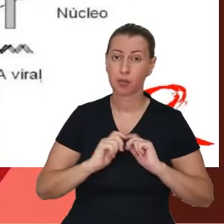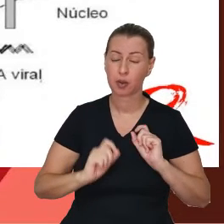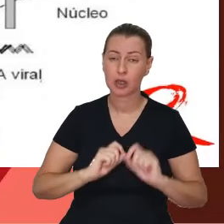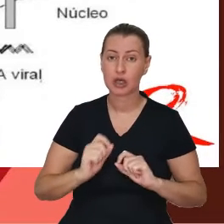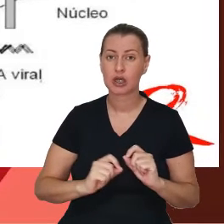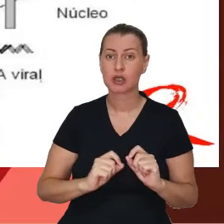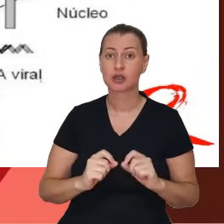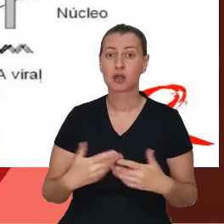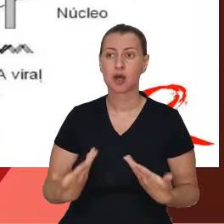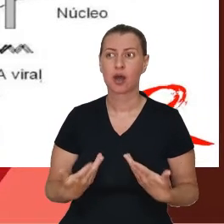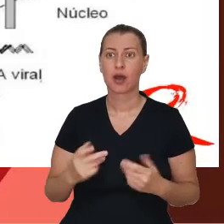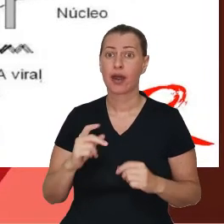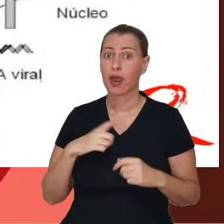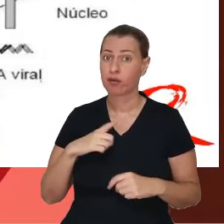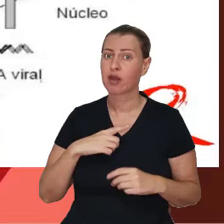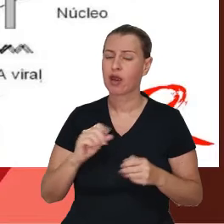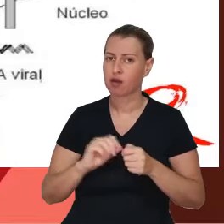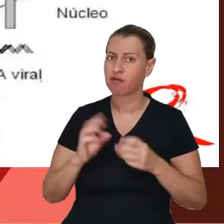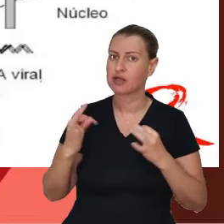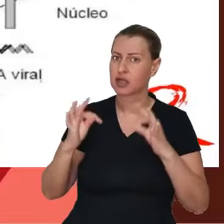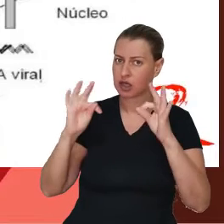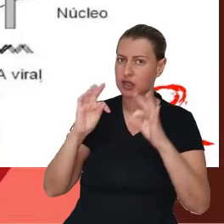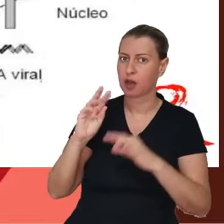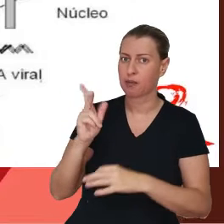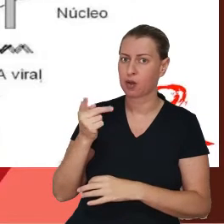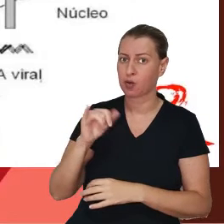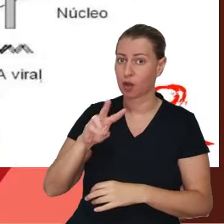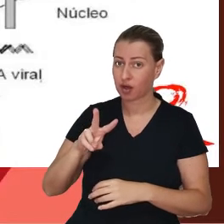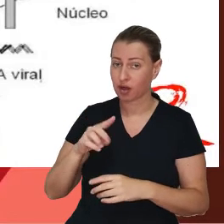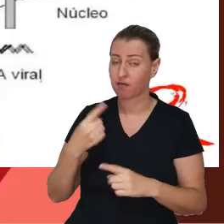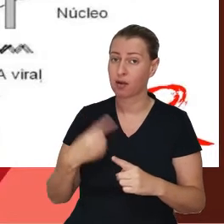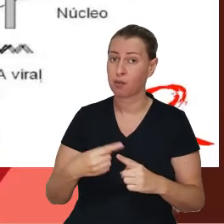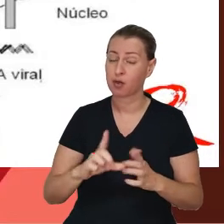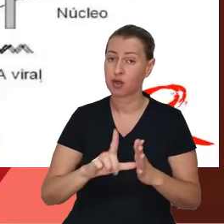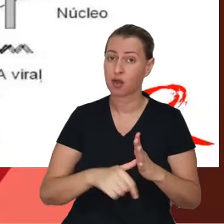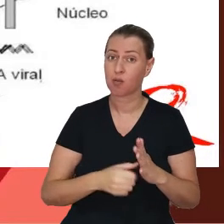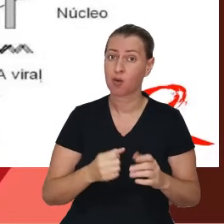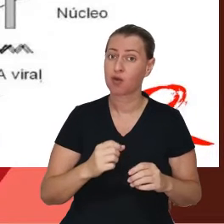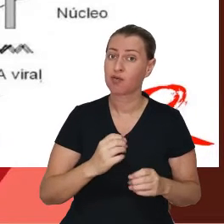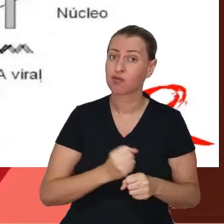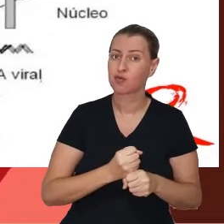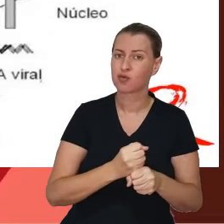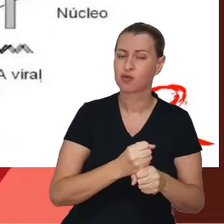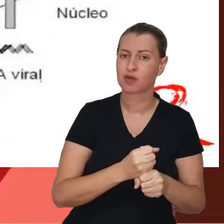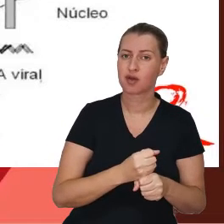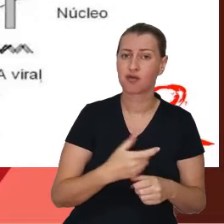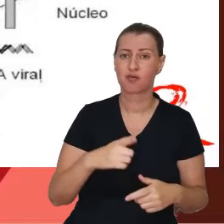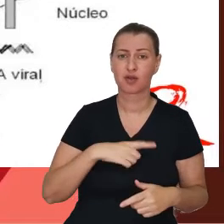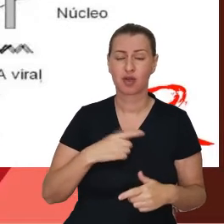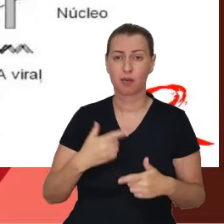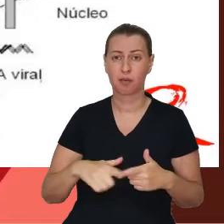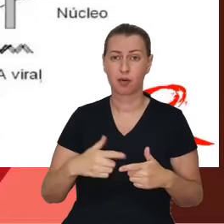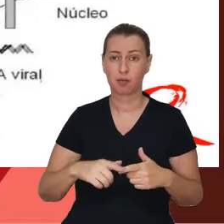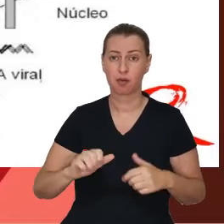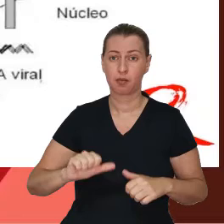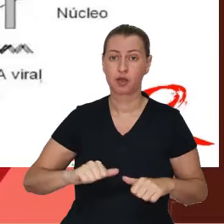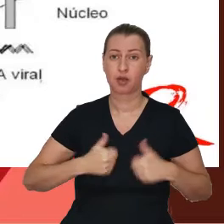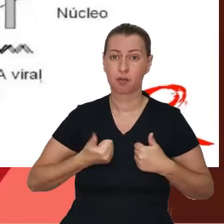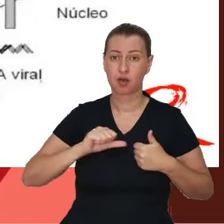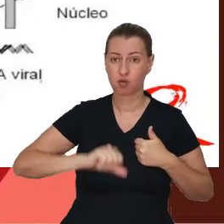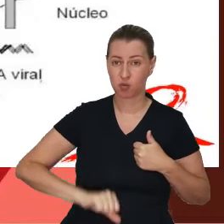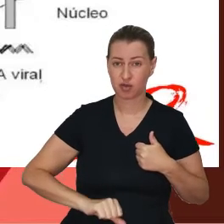não tratar o HIV, em questão de alguns anos, eu vou ter a imunidade prejudicada.